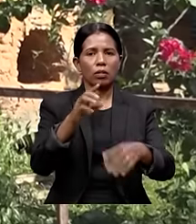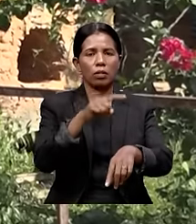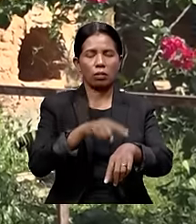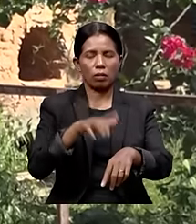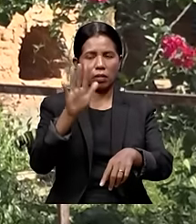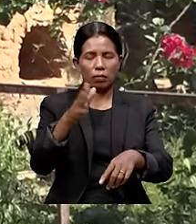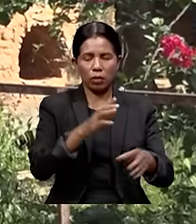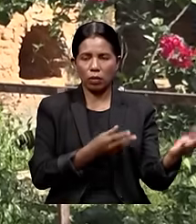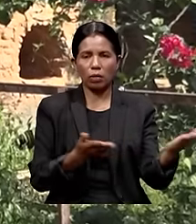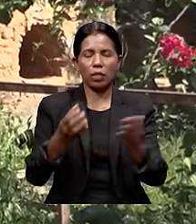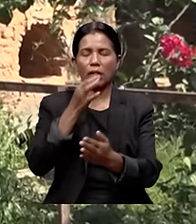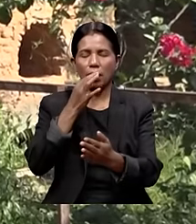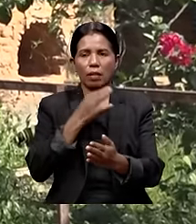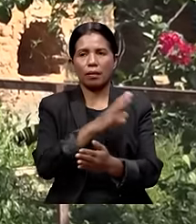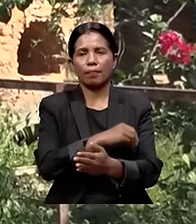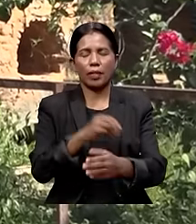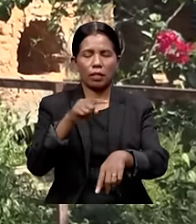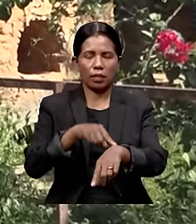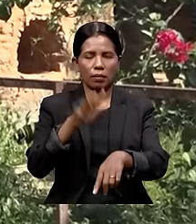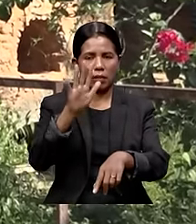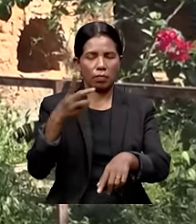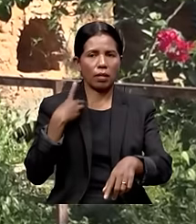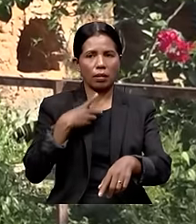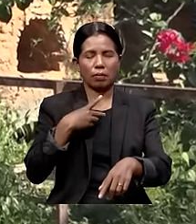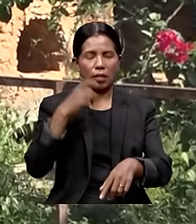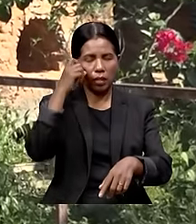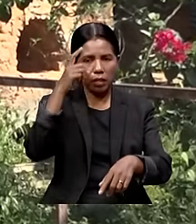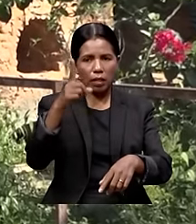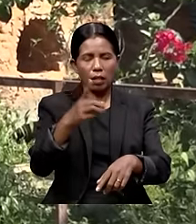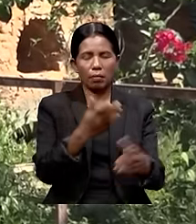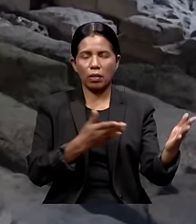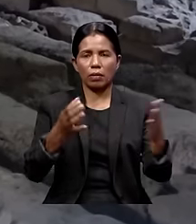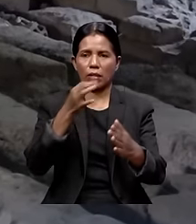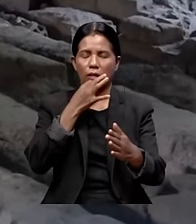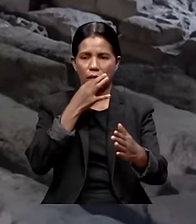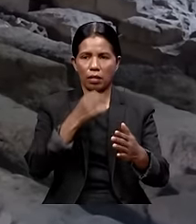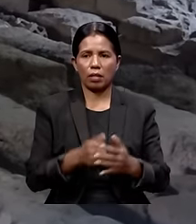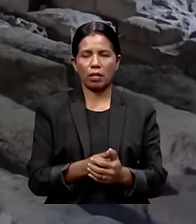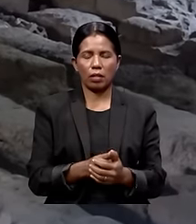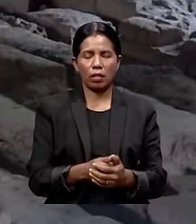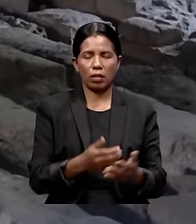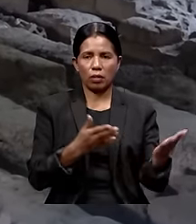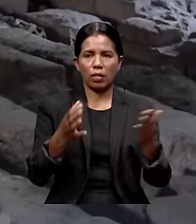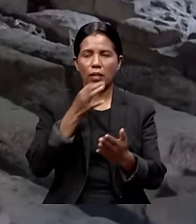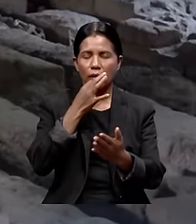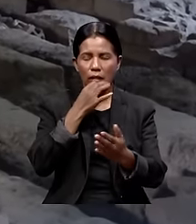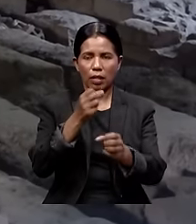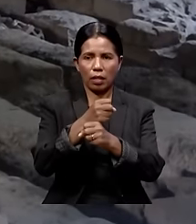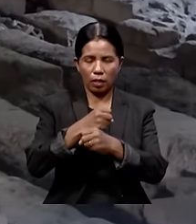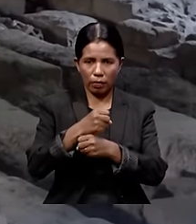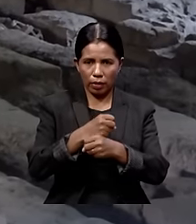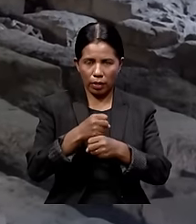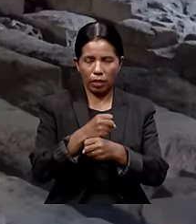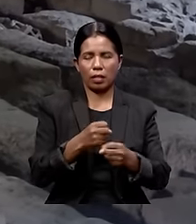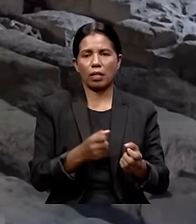ba ye sore ne ba ami tu kuli ma de tam ha de lo na ami lori ha ha Nebe lori haha, lori nebe lori